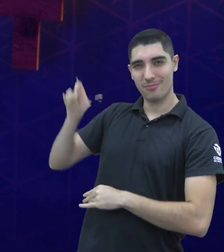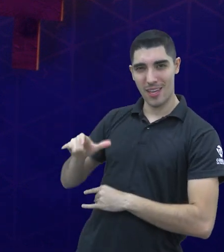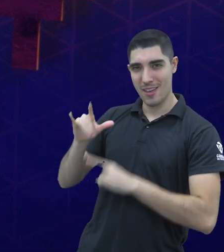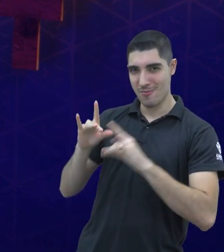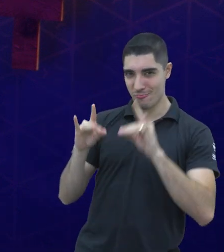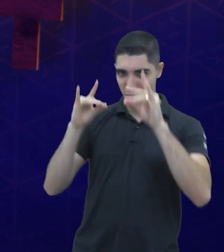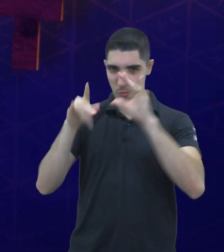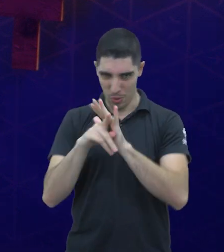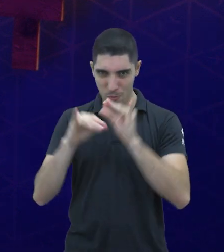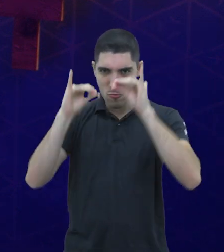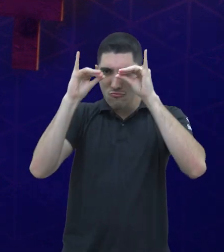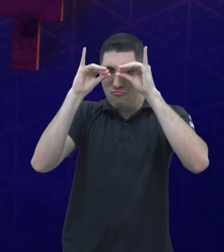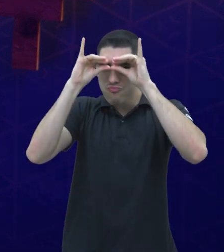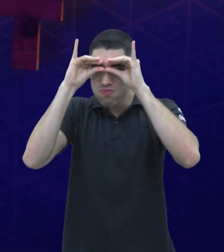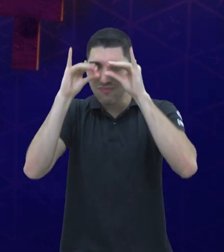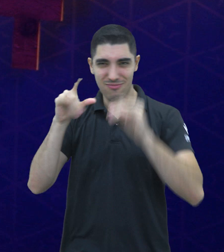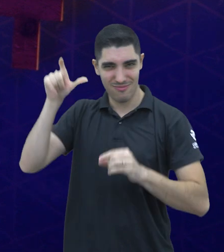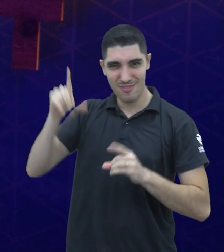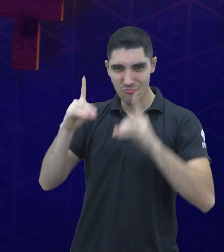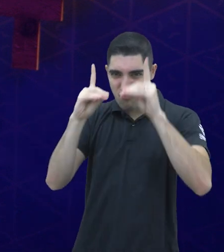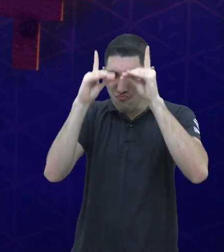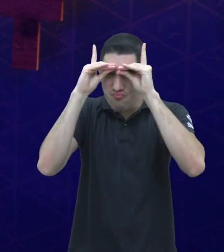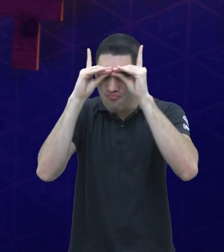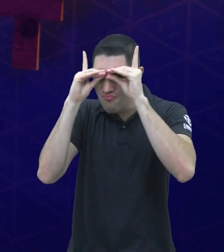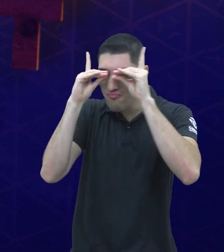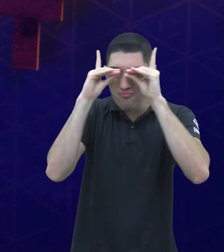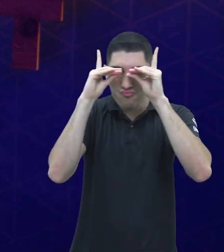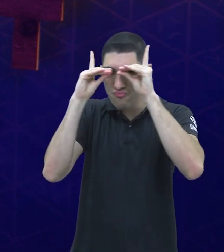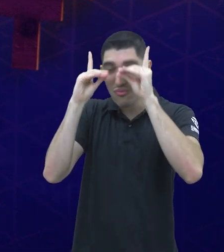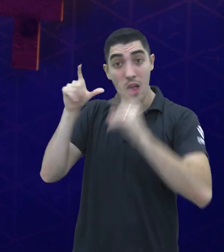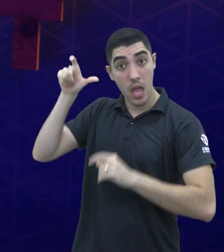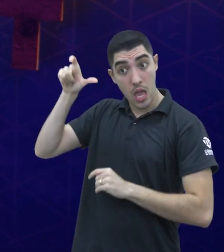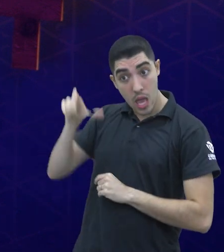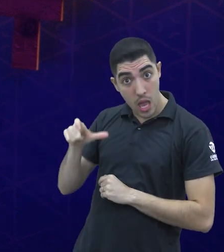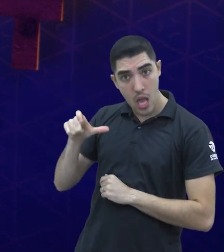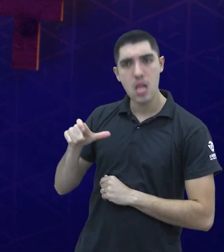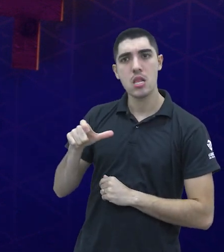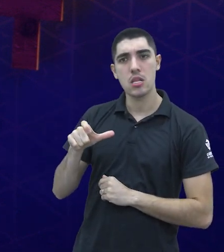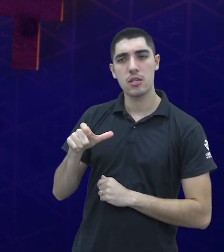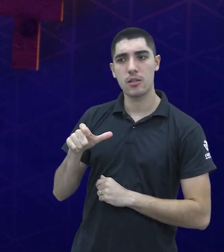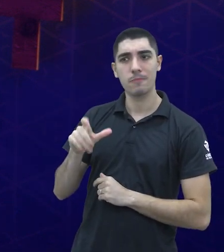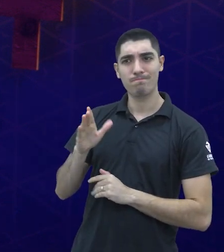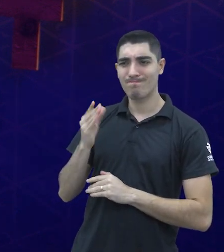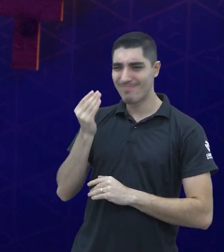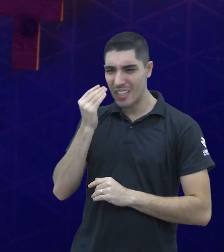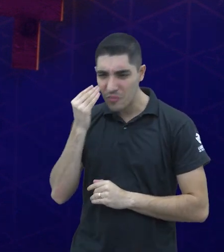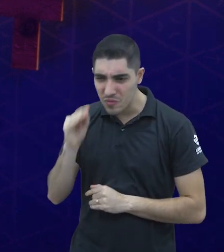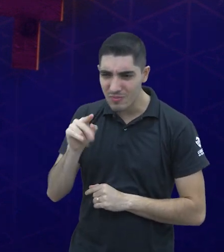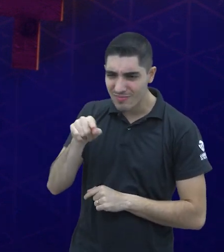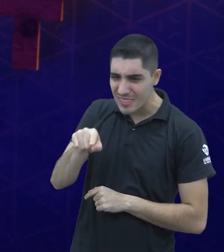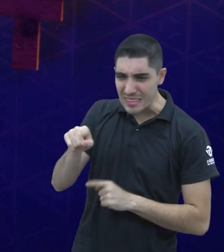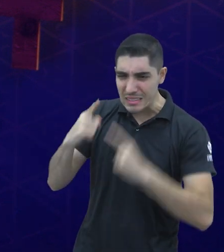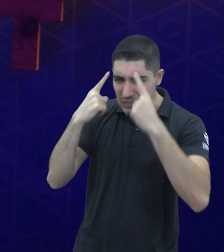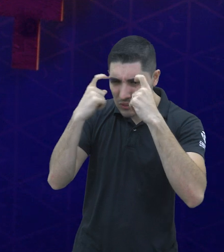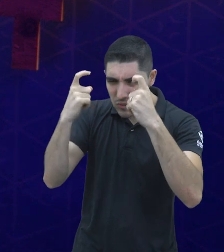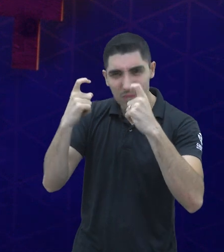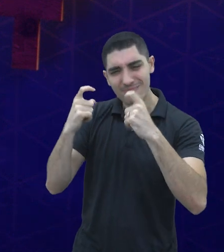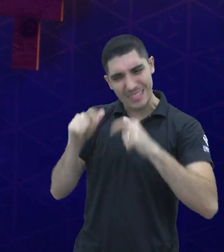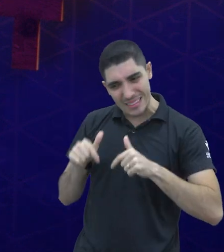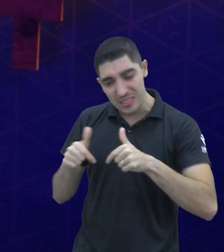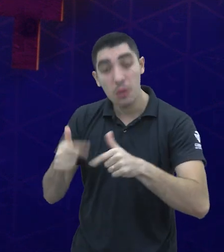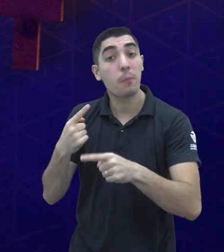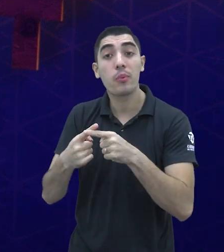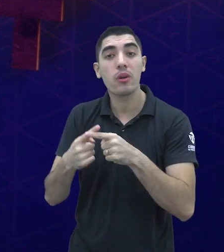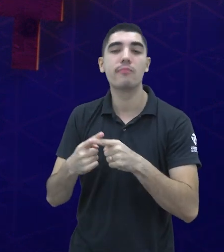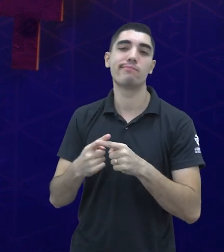né? Então, o que fez a Gotham ser essa cidade violenta é justamente